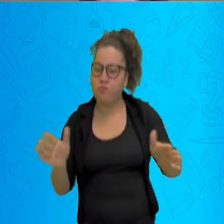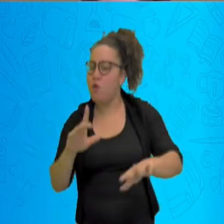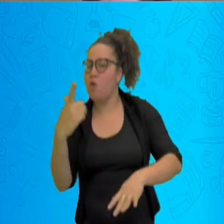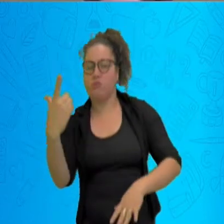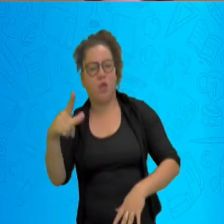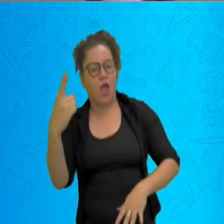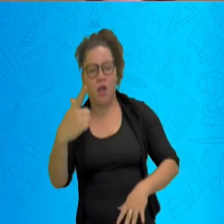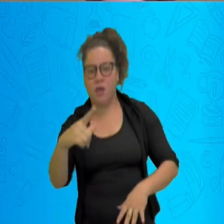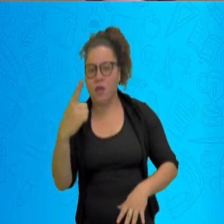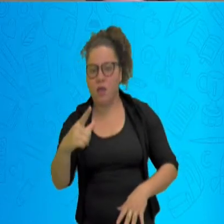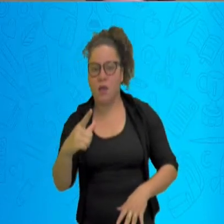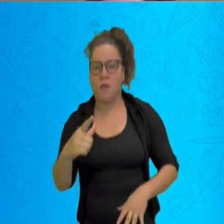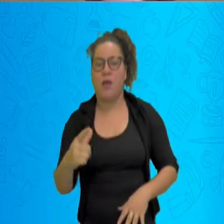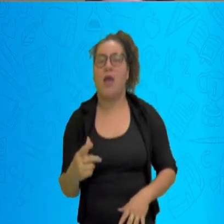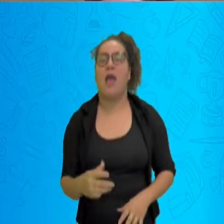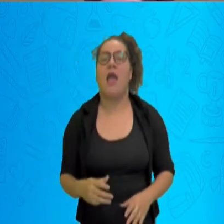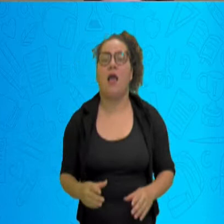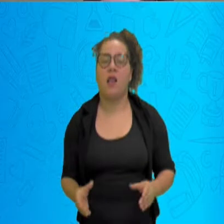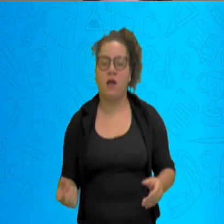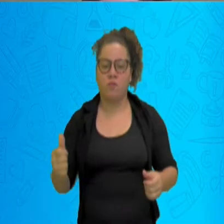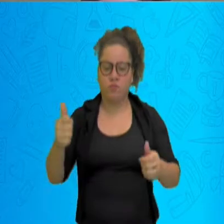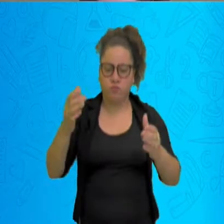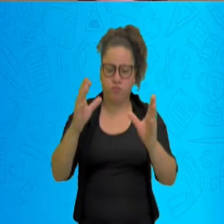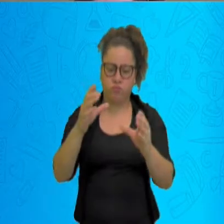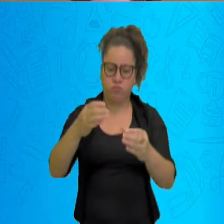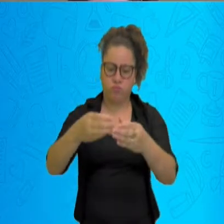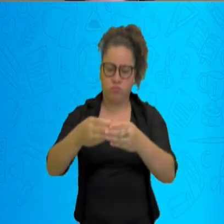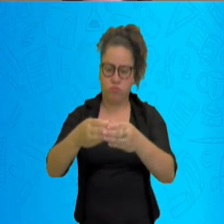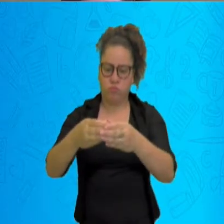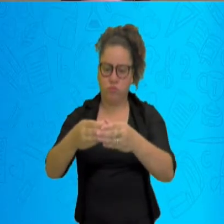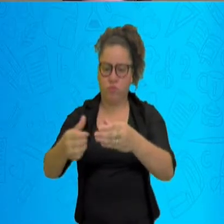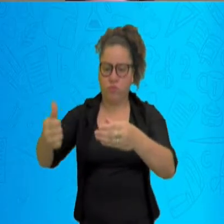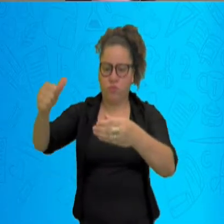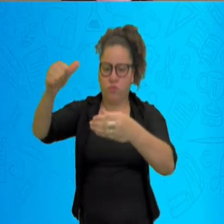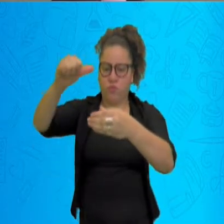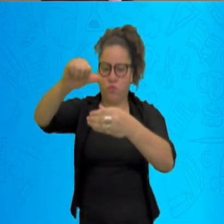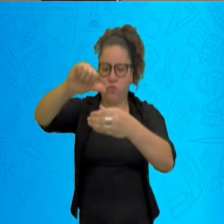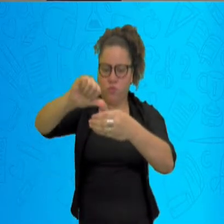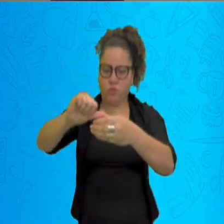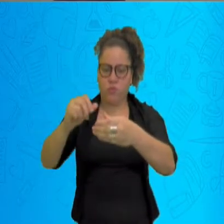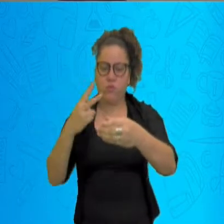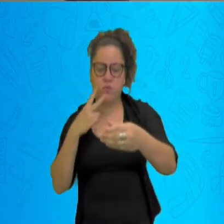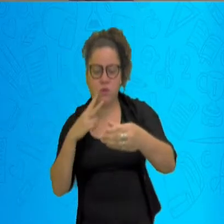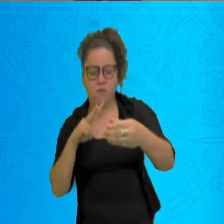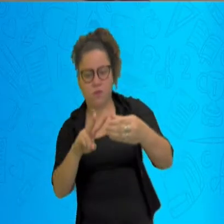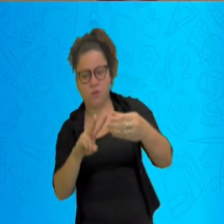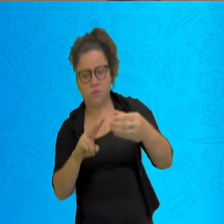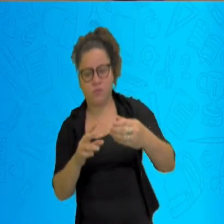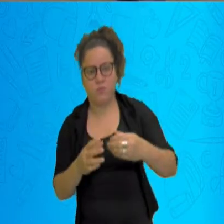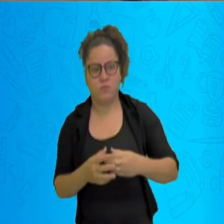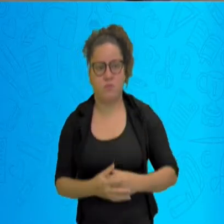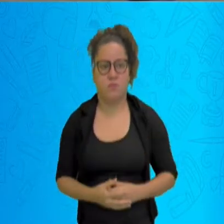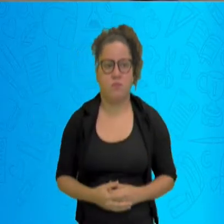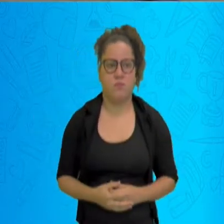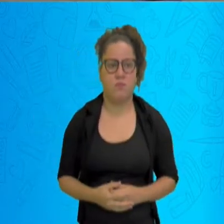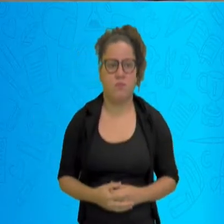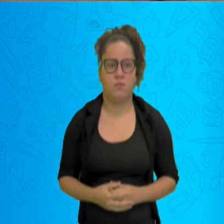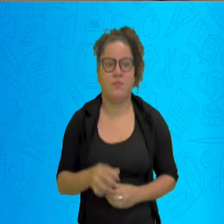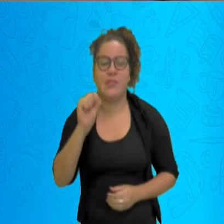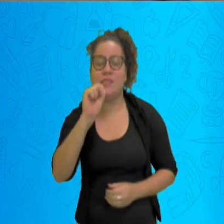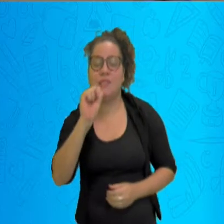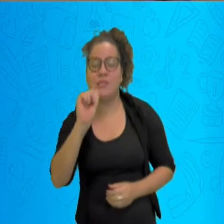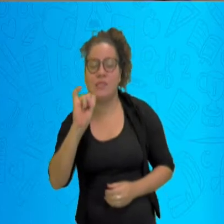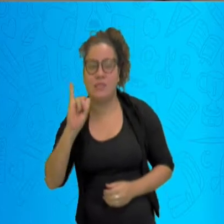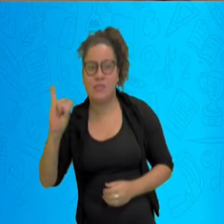assume o formato do recipiente na qual estiver contida. Olha, se a